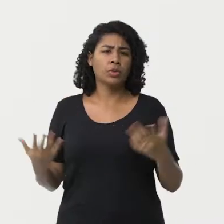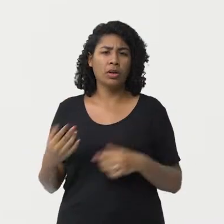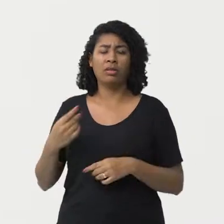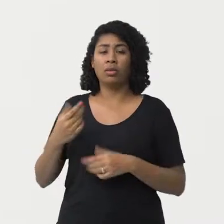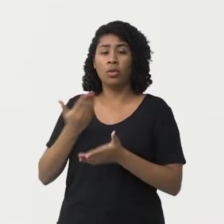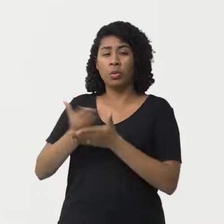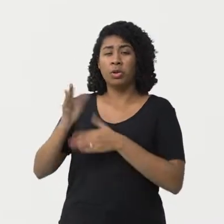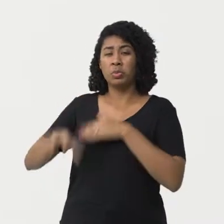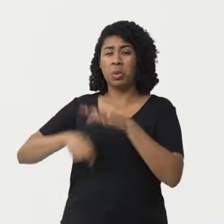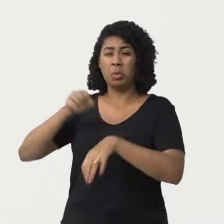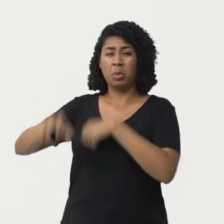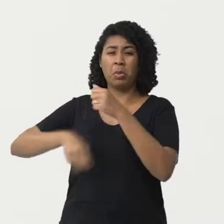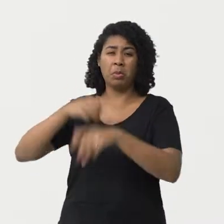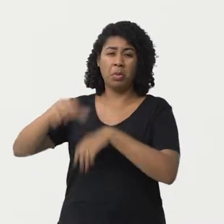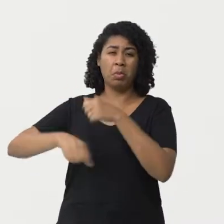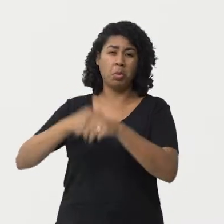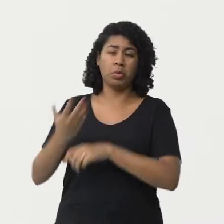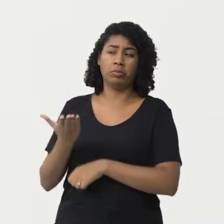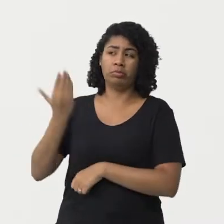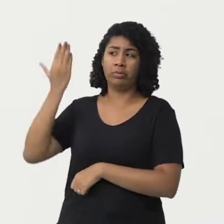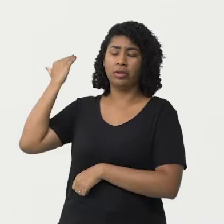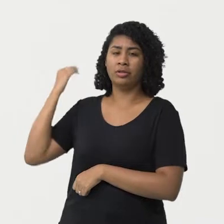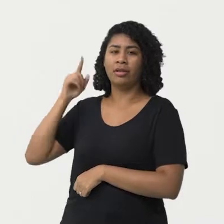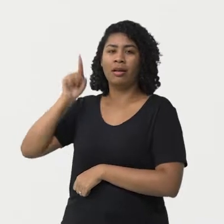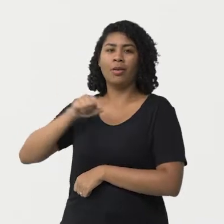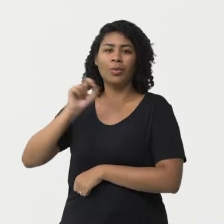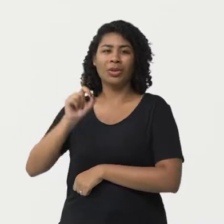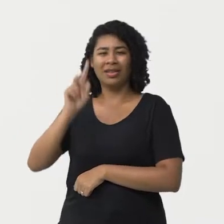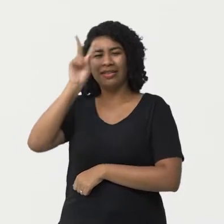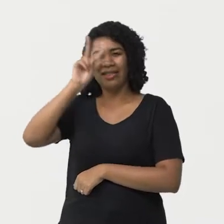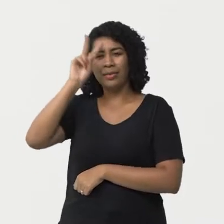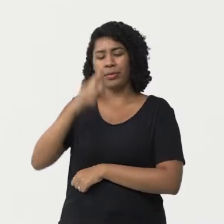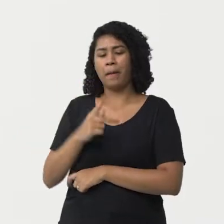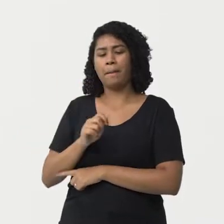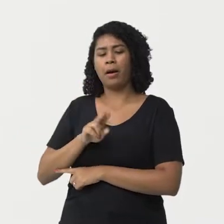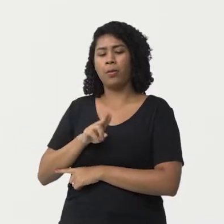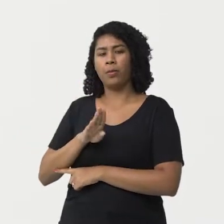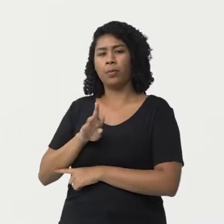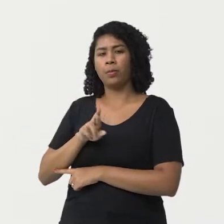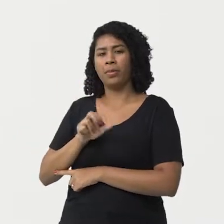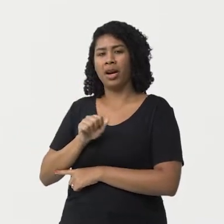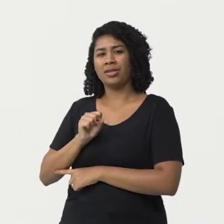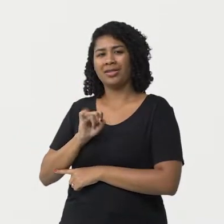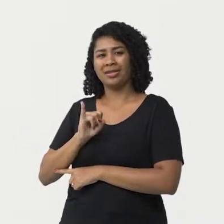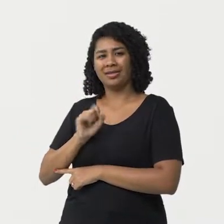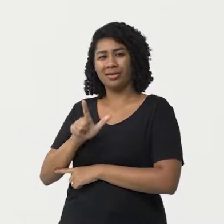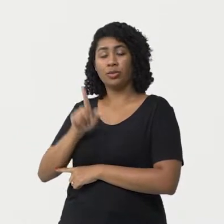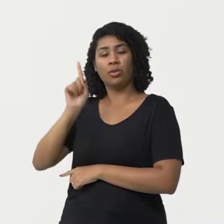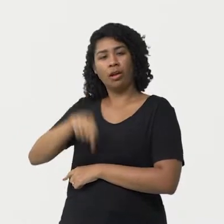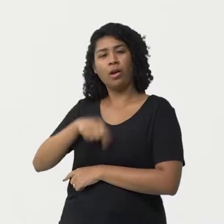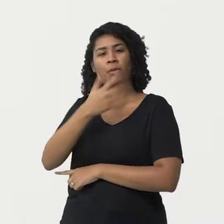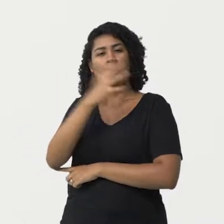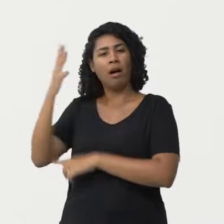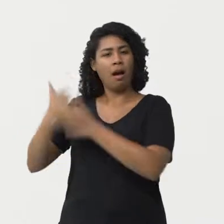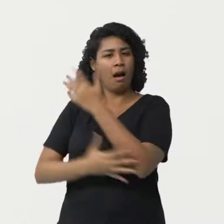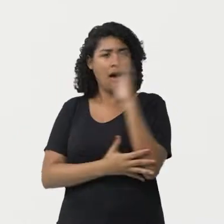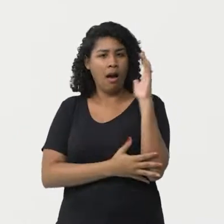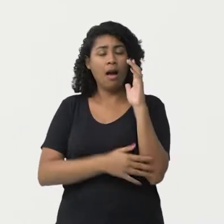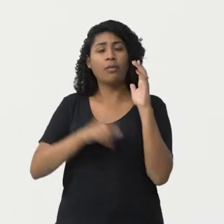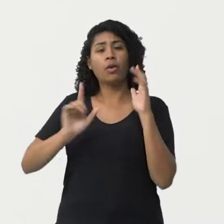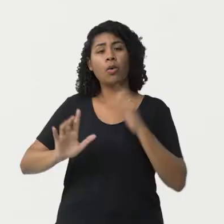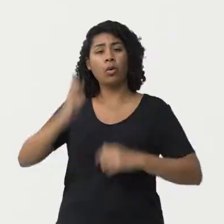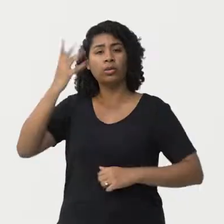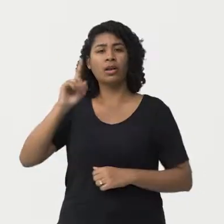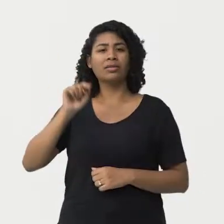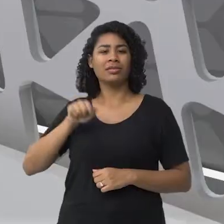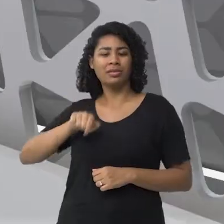devastação começou desde a comercialização do chamado do pau-brasil, que é uma árvore endêmica, ou seja, é uma árvore que só